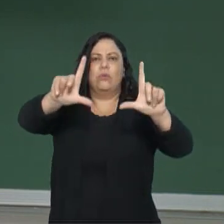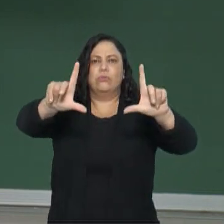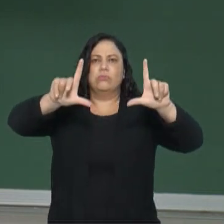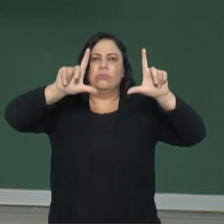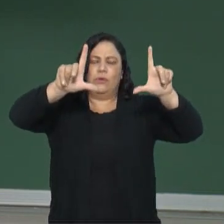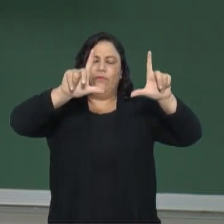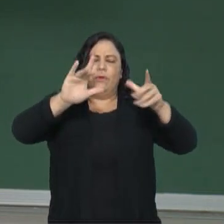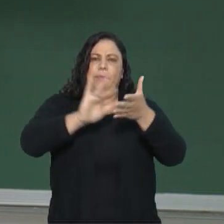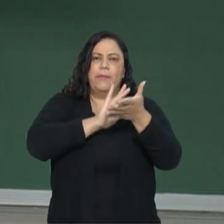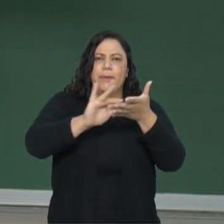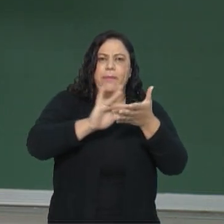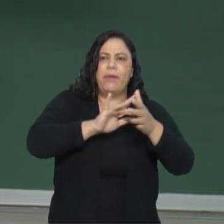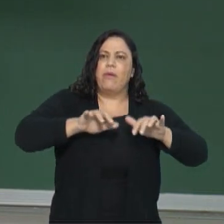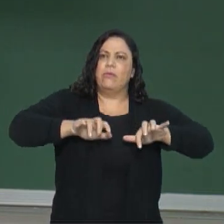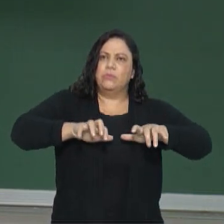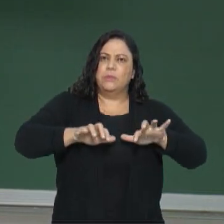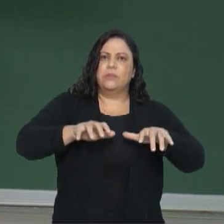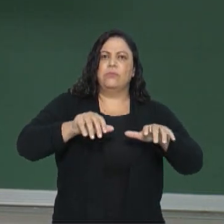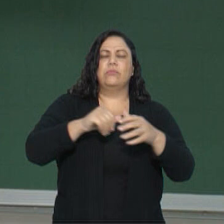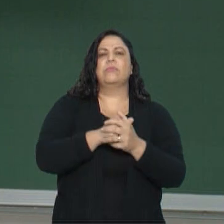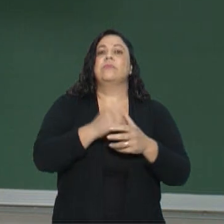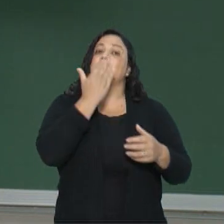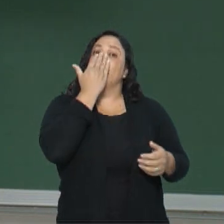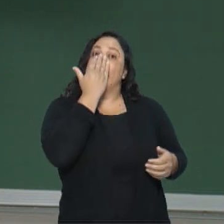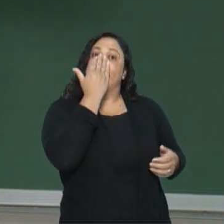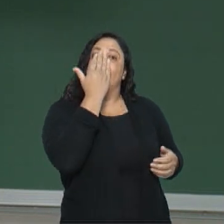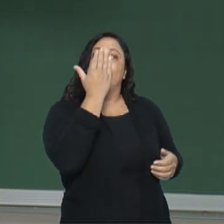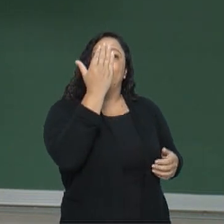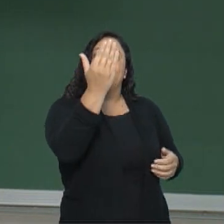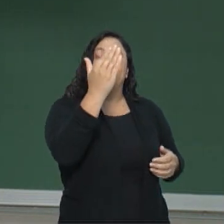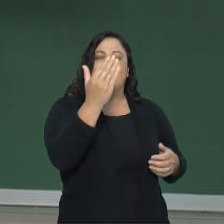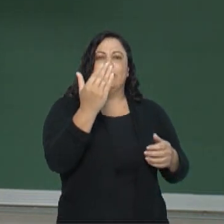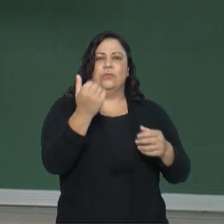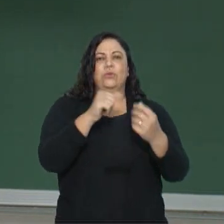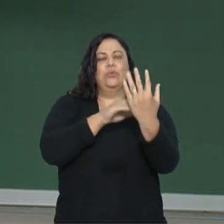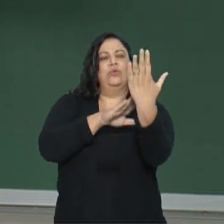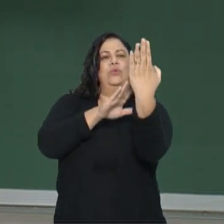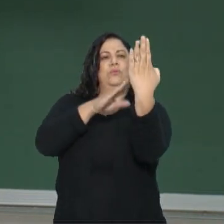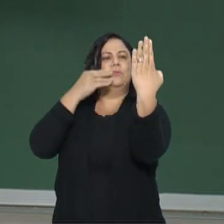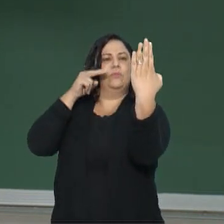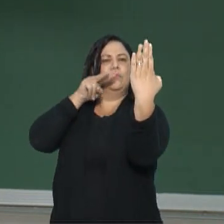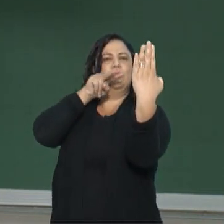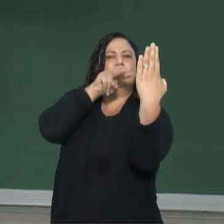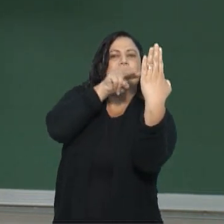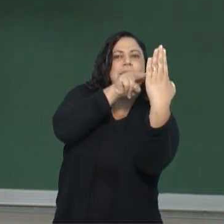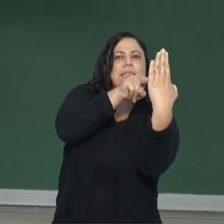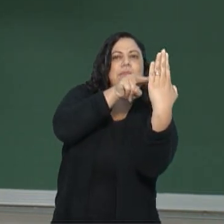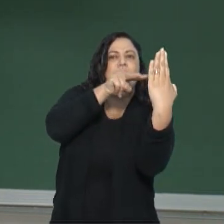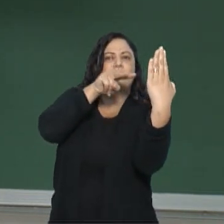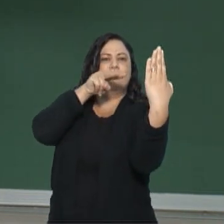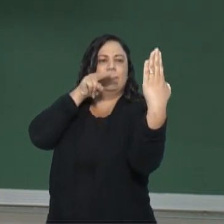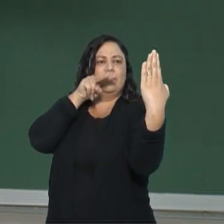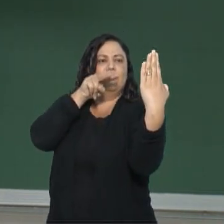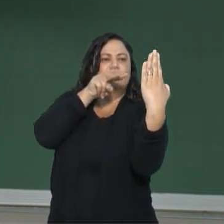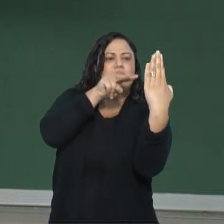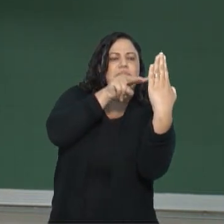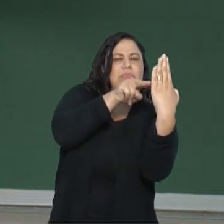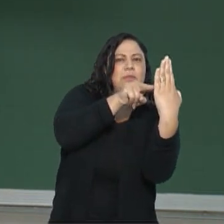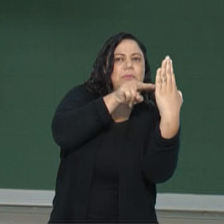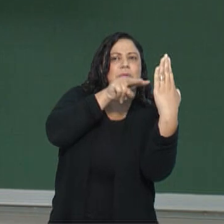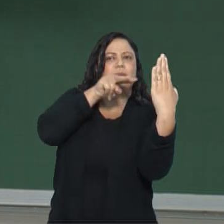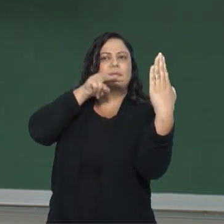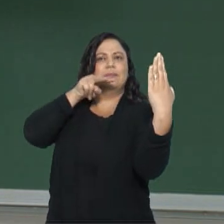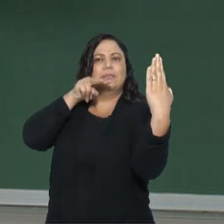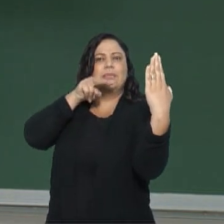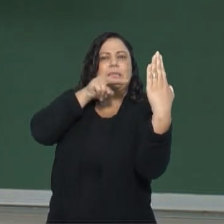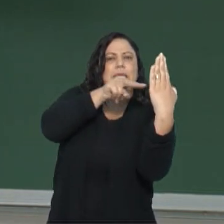pelo smartphone. Vou ficar na frente da imagem, me aproximo, me afasto. Me aproximo, me afasto. Vocês